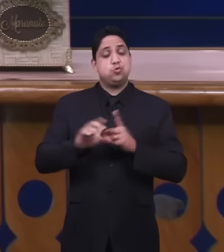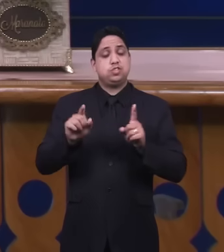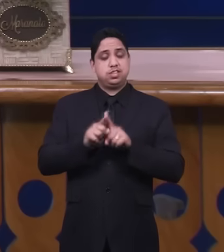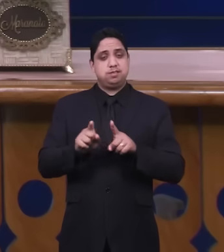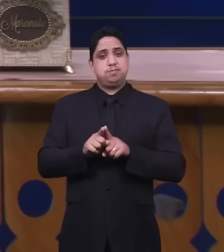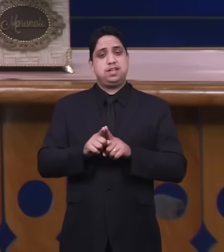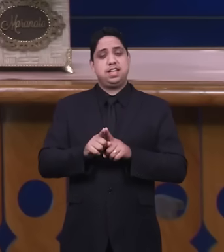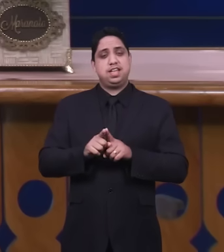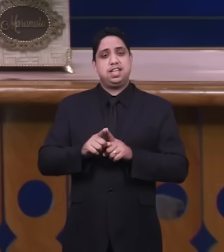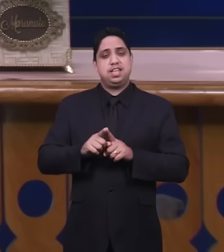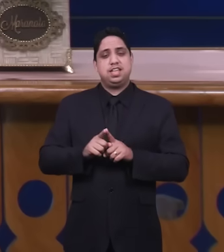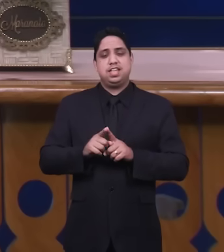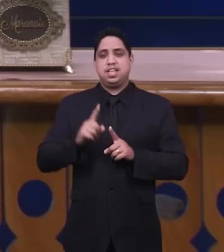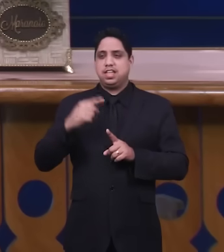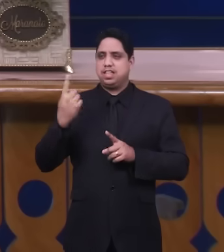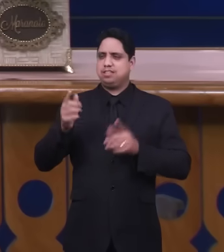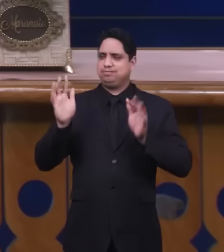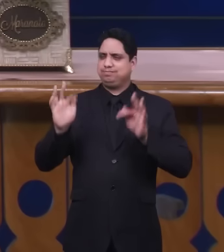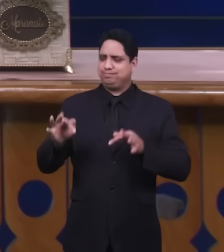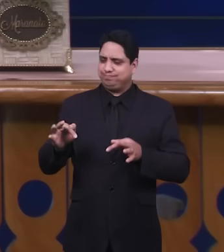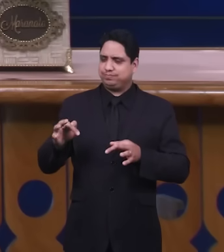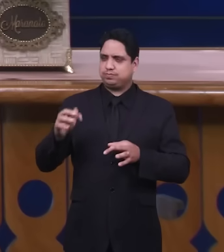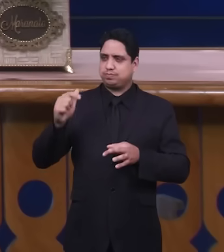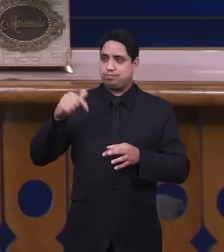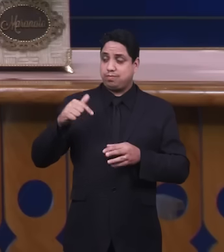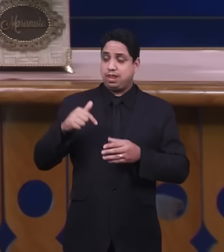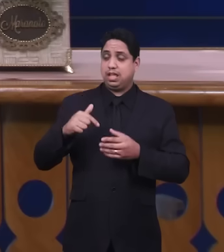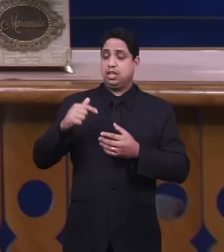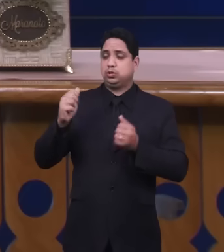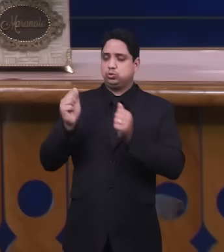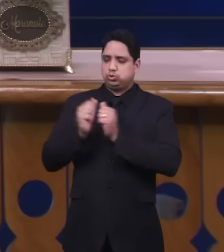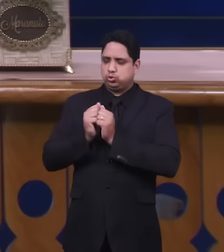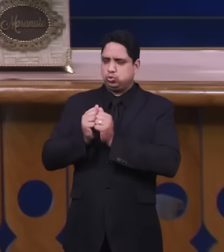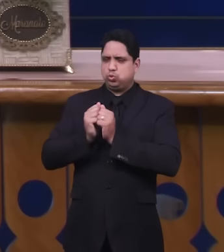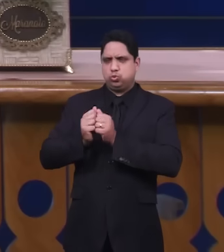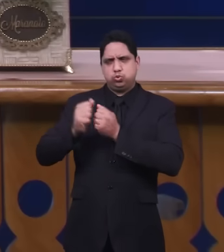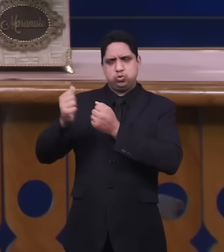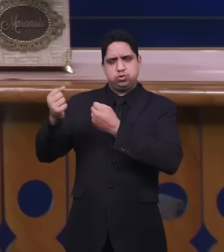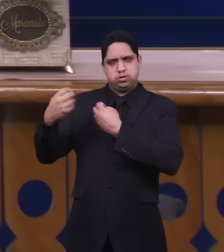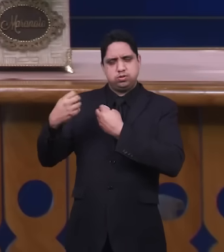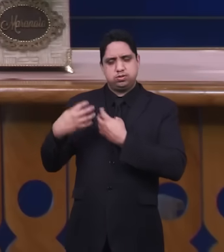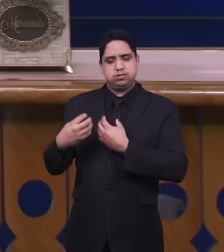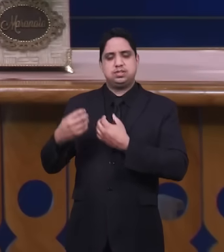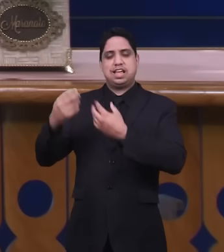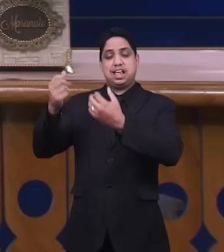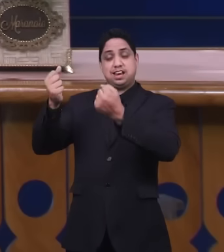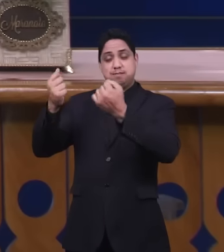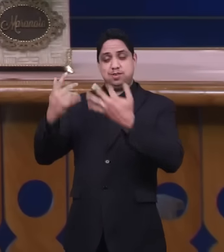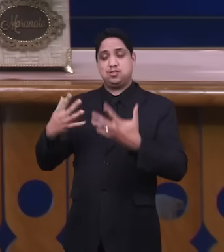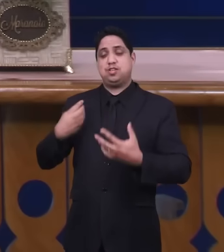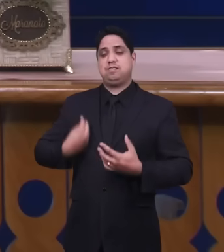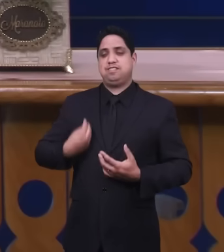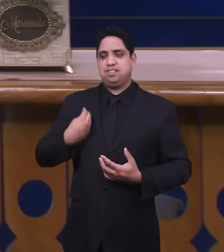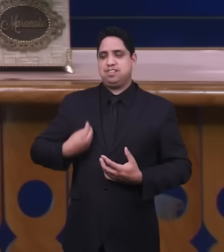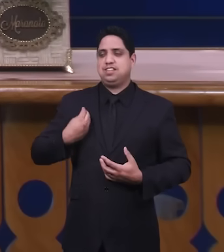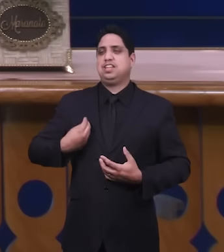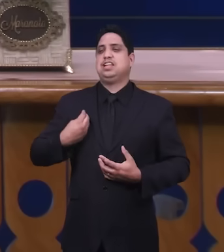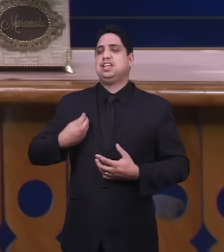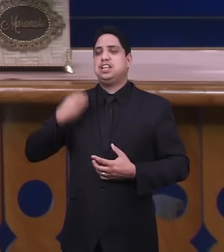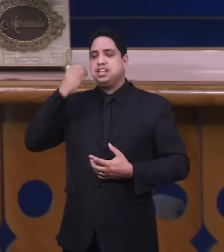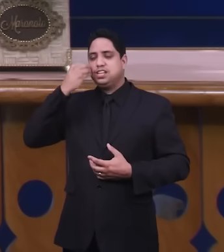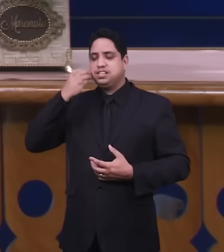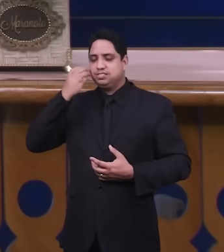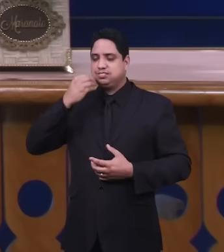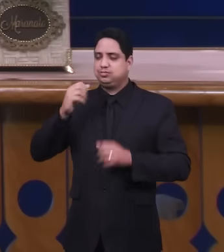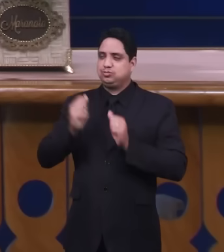Senhor, e nos despeças, não da Tua presença, mas desse momento, mas que continuemos, Senhor, ouvindo, vivendo a experiência contigo,